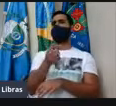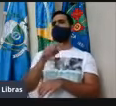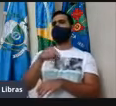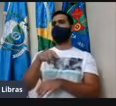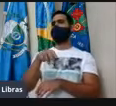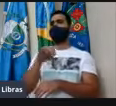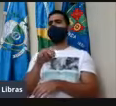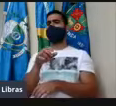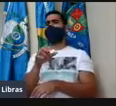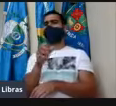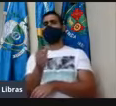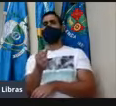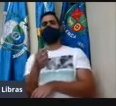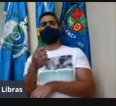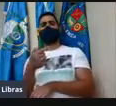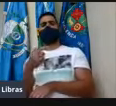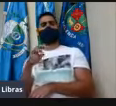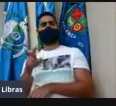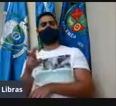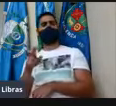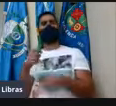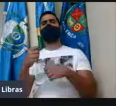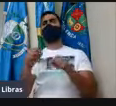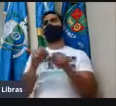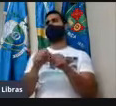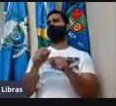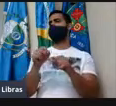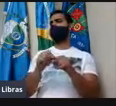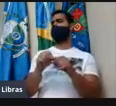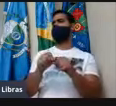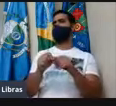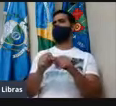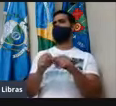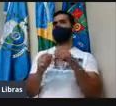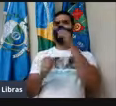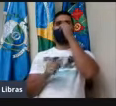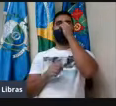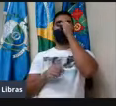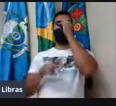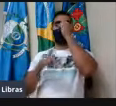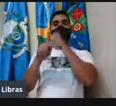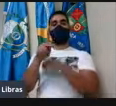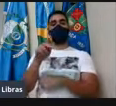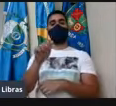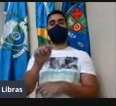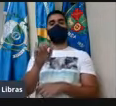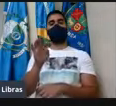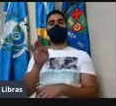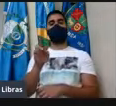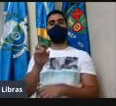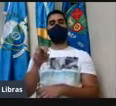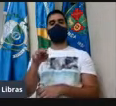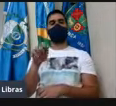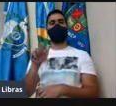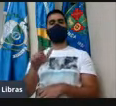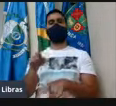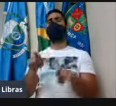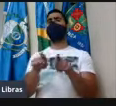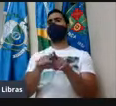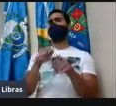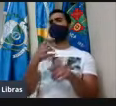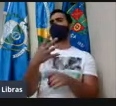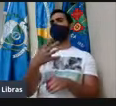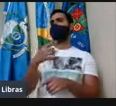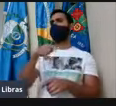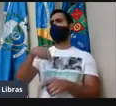R$ 4.675.000 uns quebradinhos, que deveriam estar sendo feitos para a patronal, e um valor de